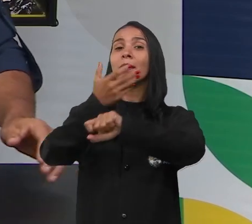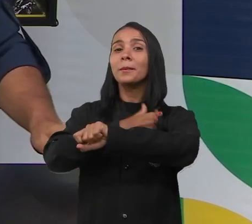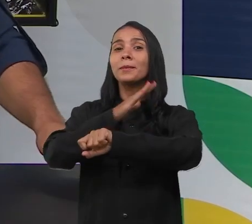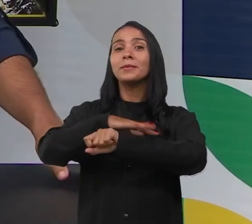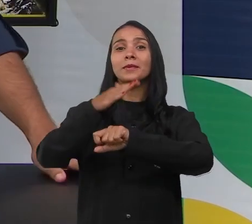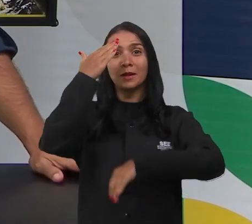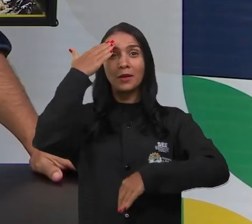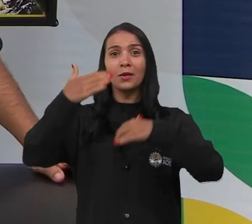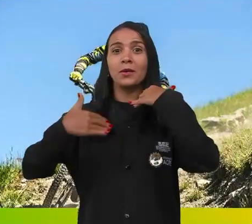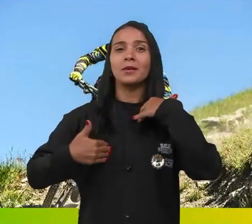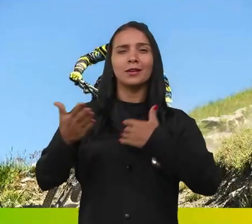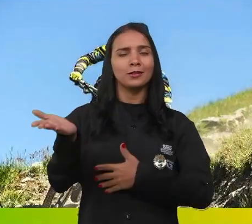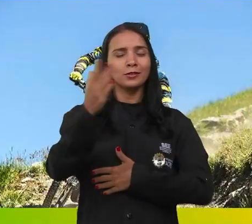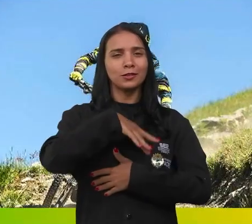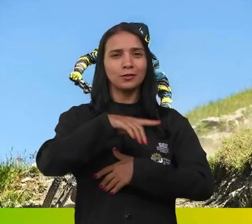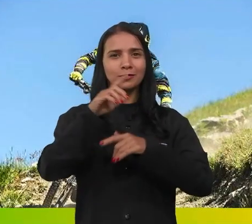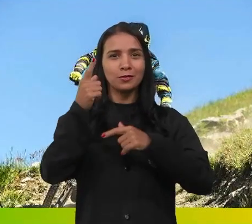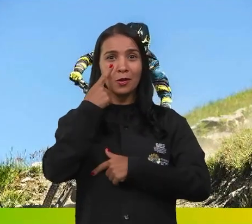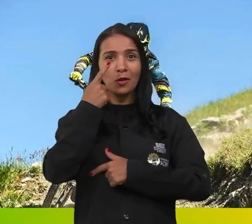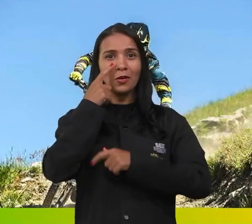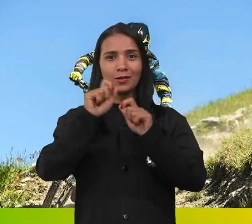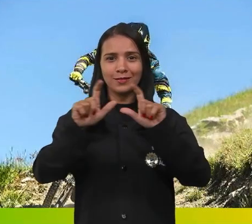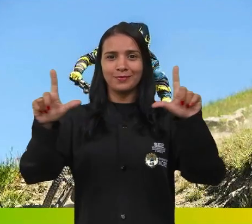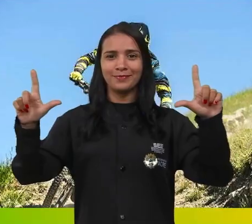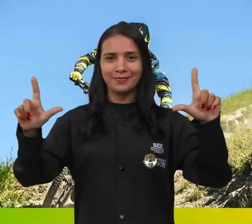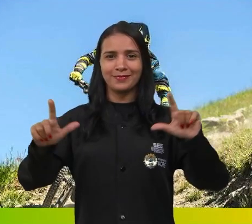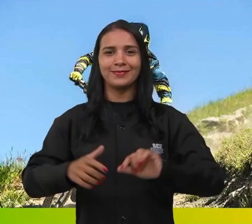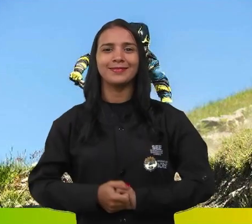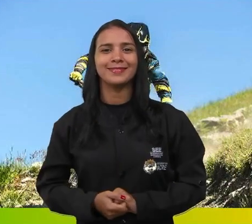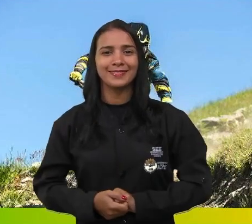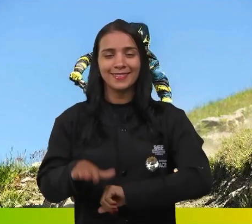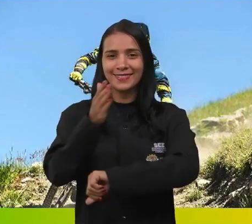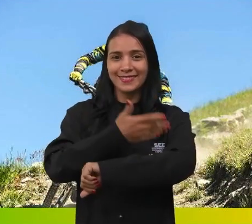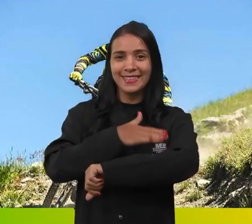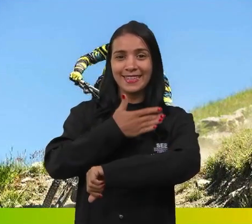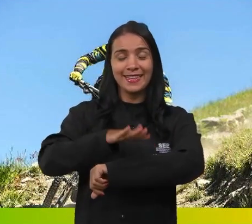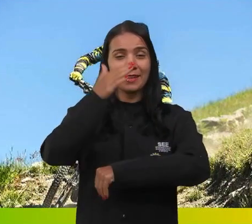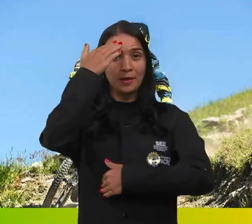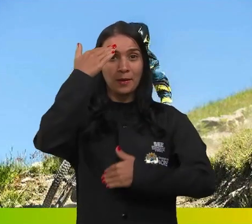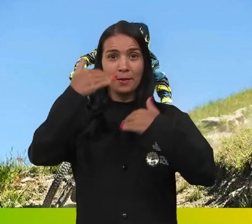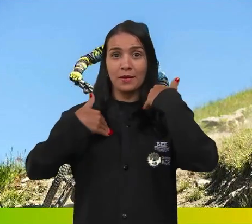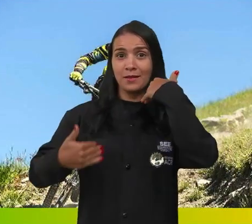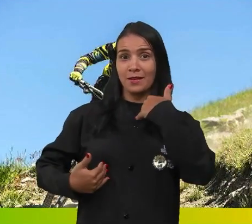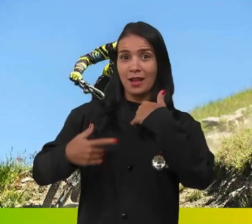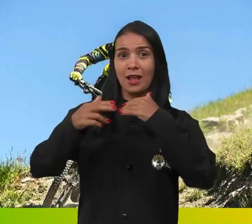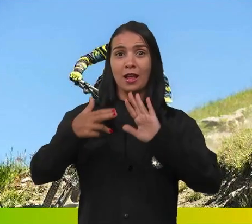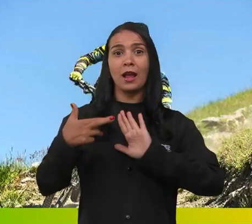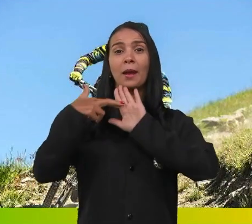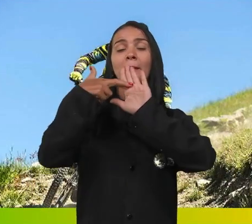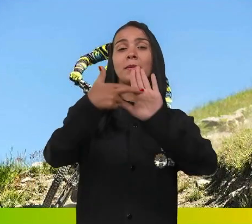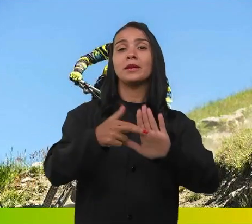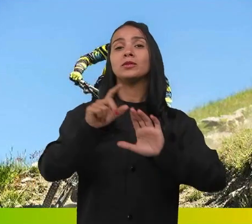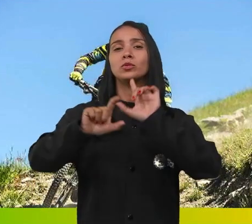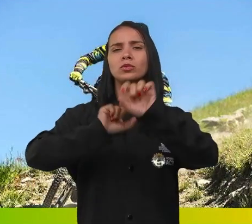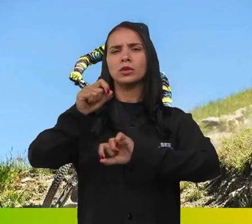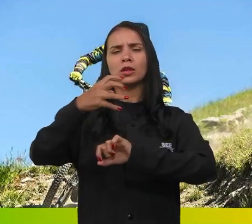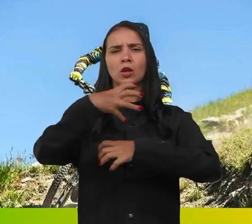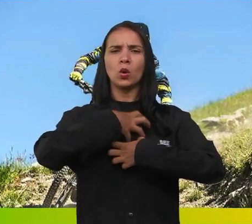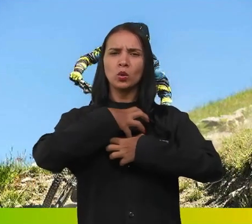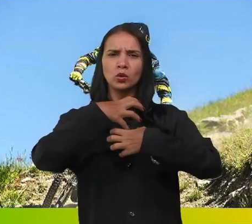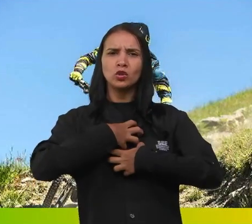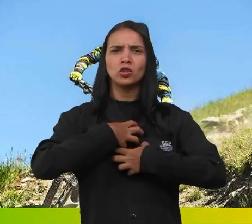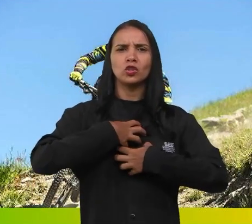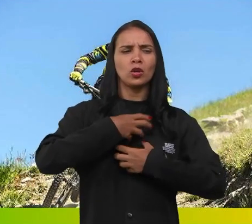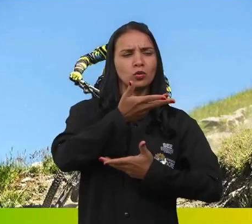vai começar agora. Então vamos lá aqui. As práticas corporais representam formas de expressão cultural, de convivência